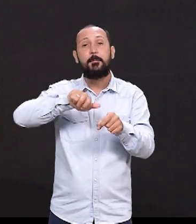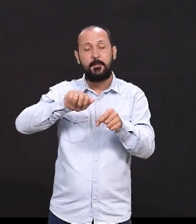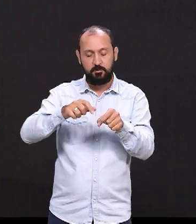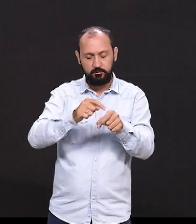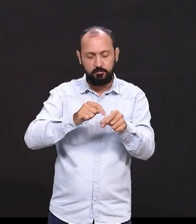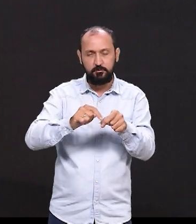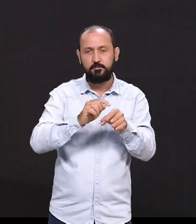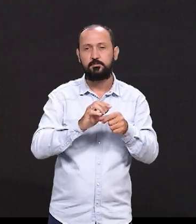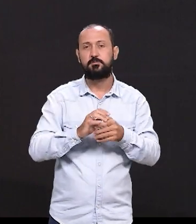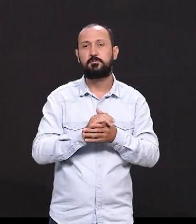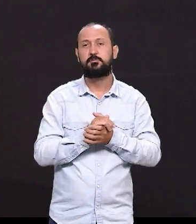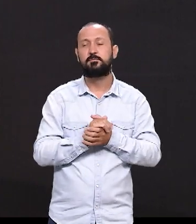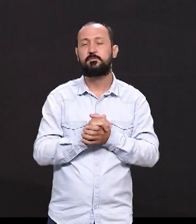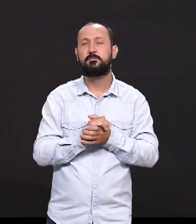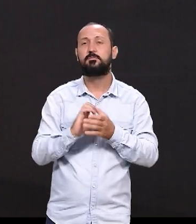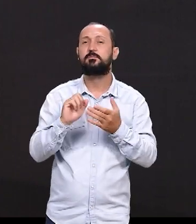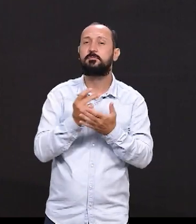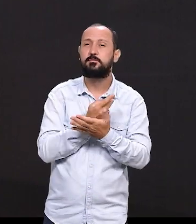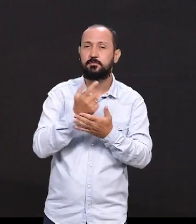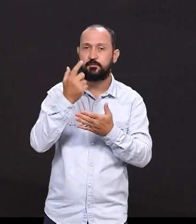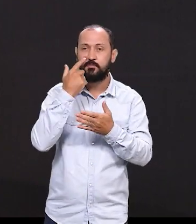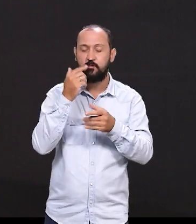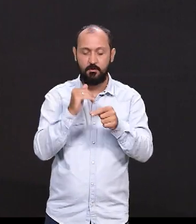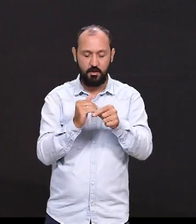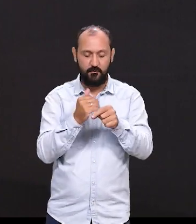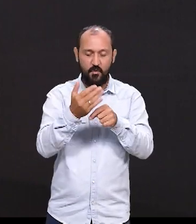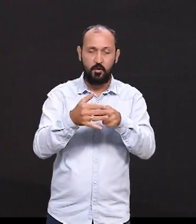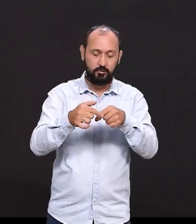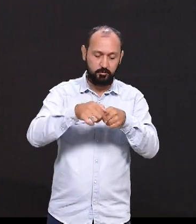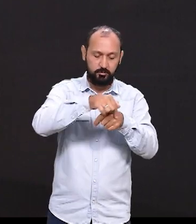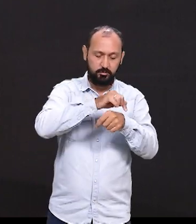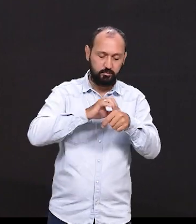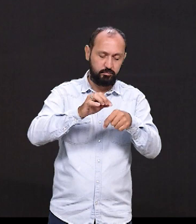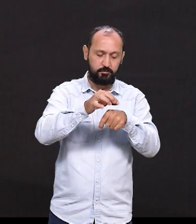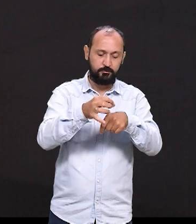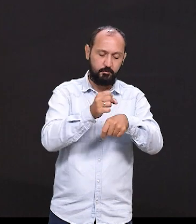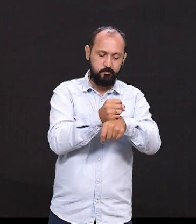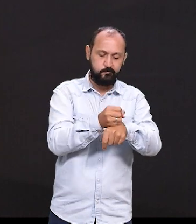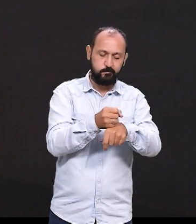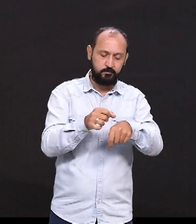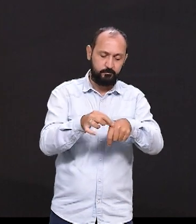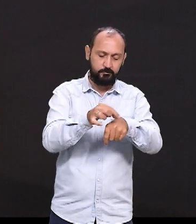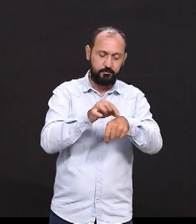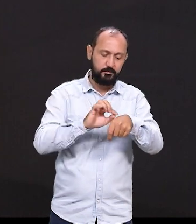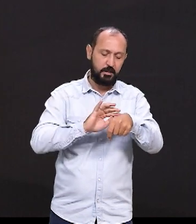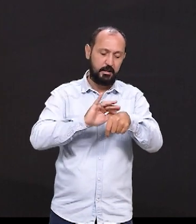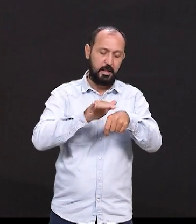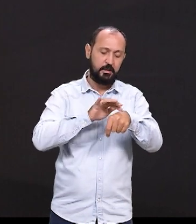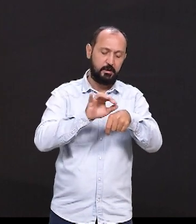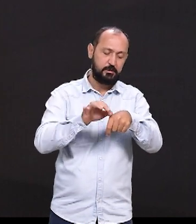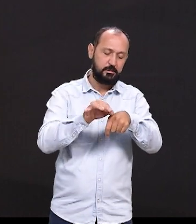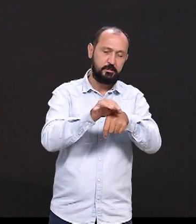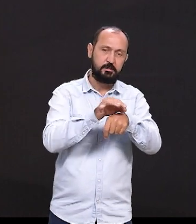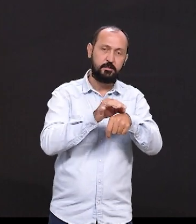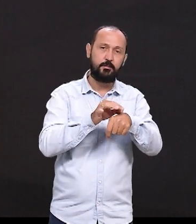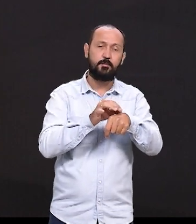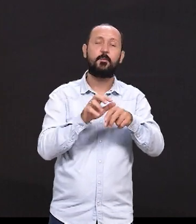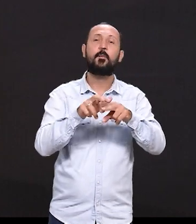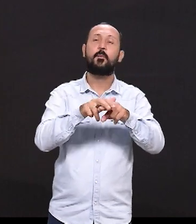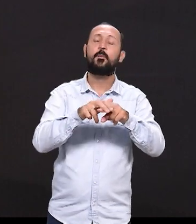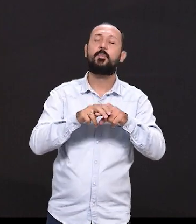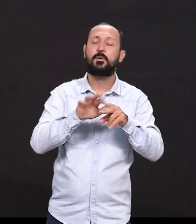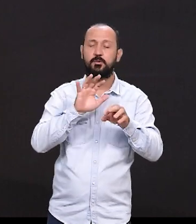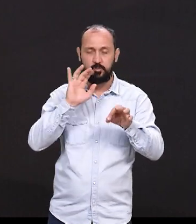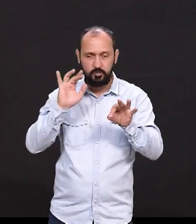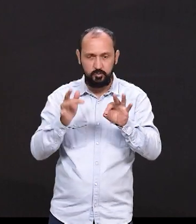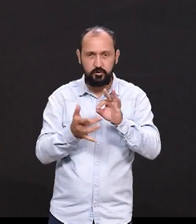um limão por exemplo e ele acontece geralmente na periferia do órgão que que é periferia nas laterais por isso que o